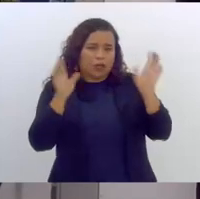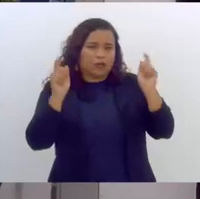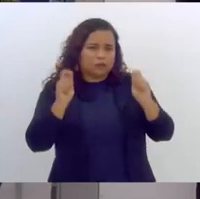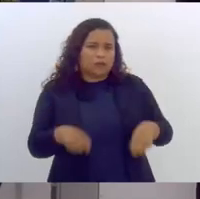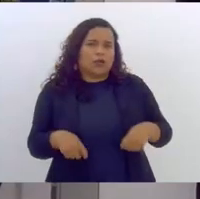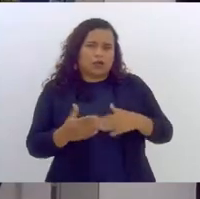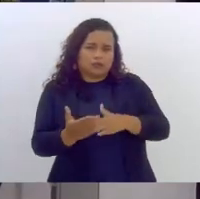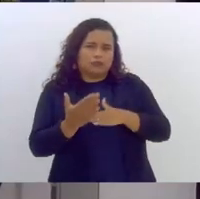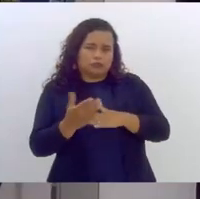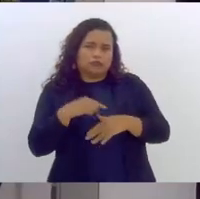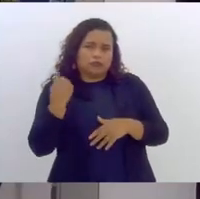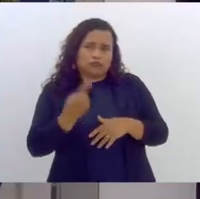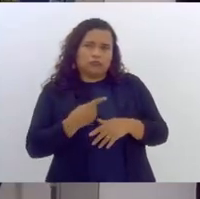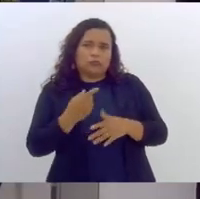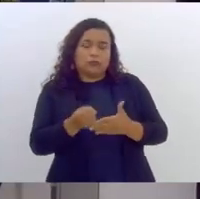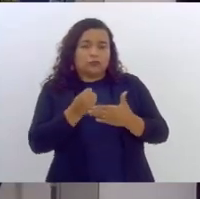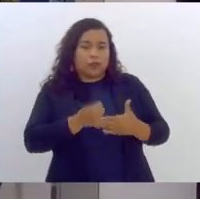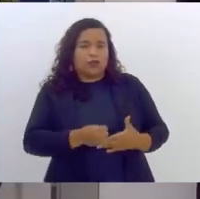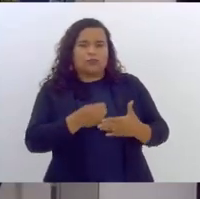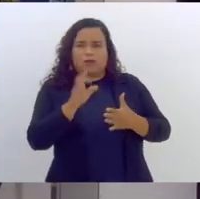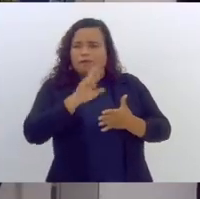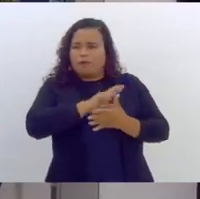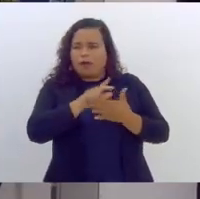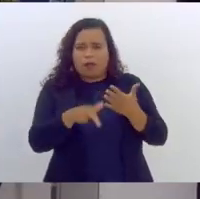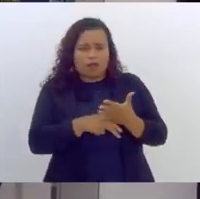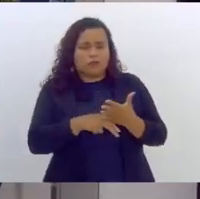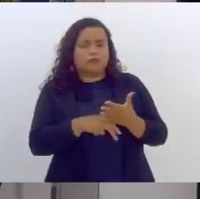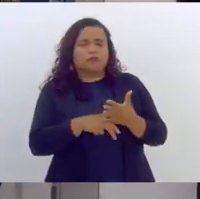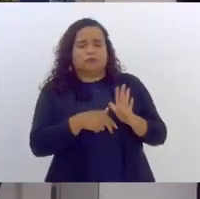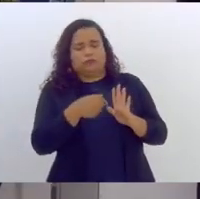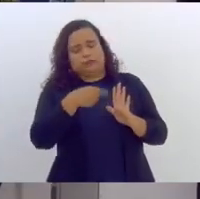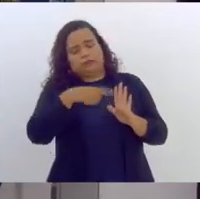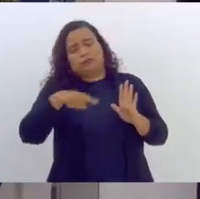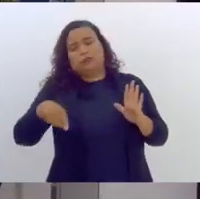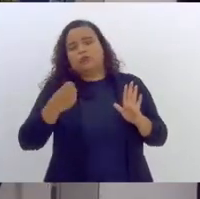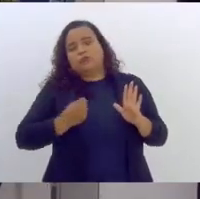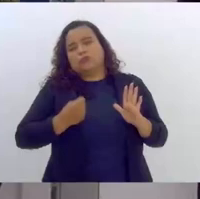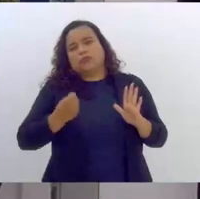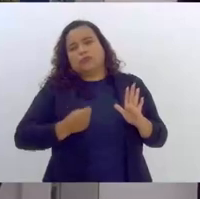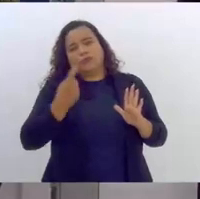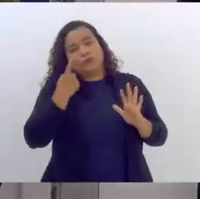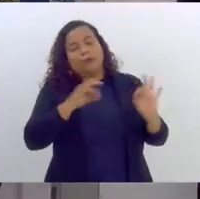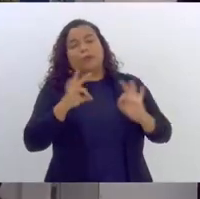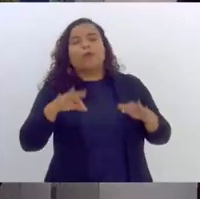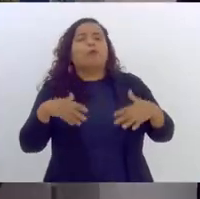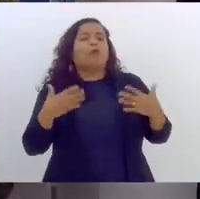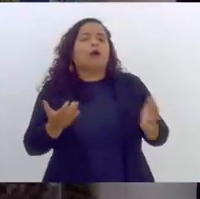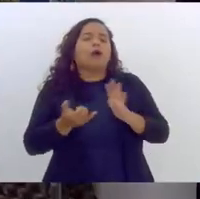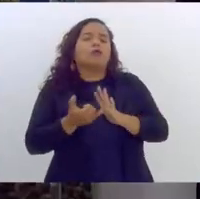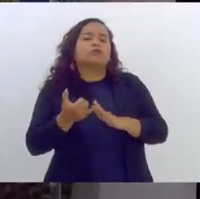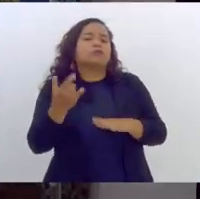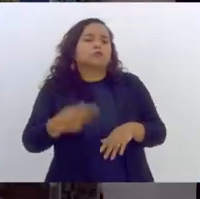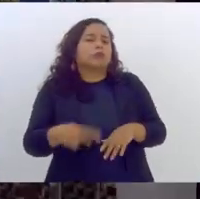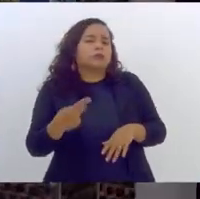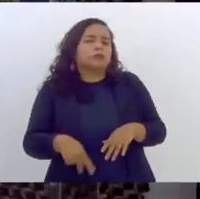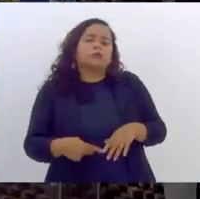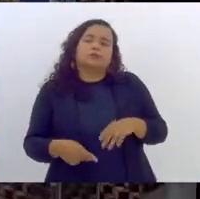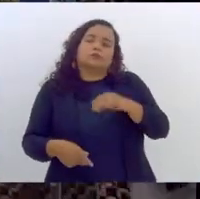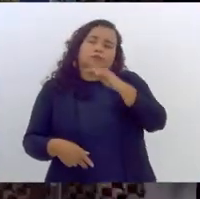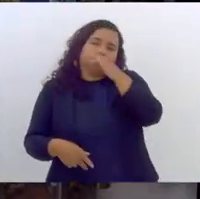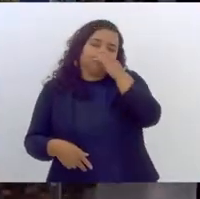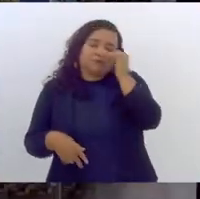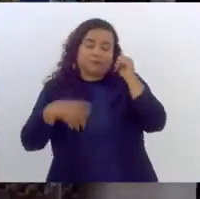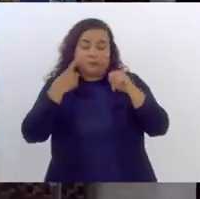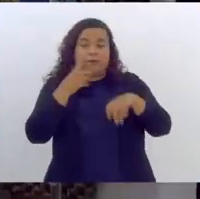Trazer isso para a gente inúmeros fazer uma relação de qual é o planejamento da instituição para